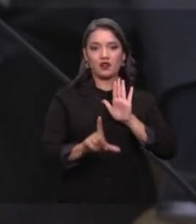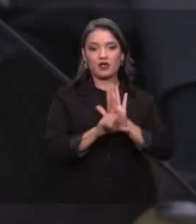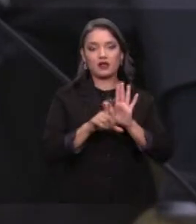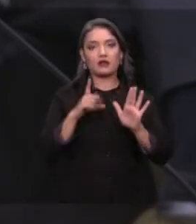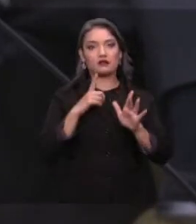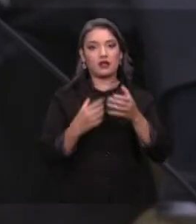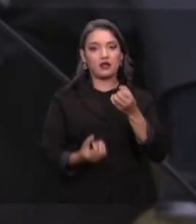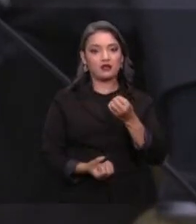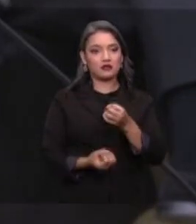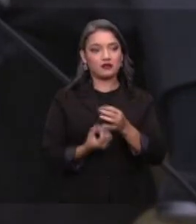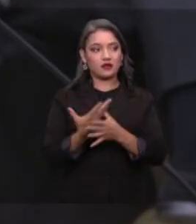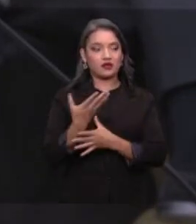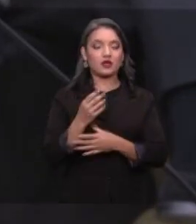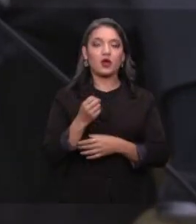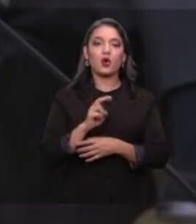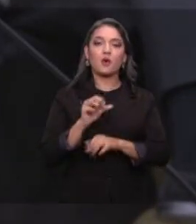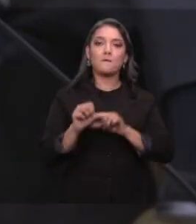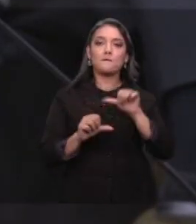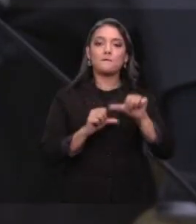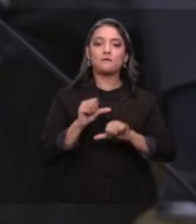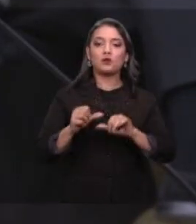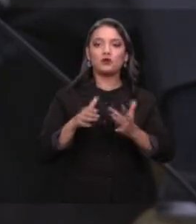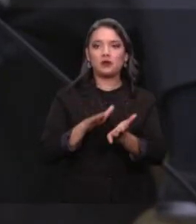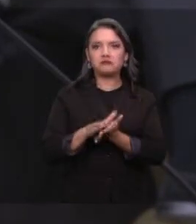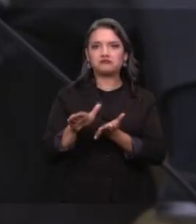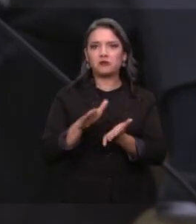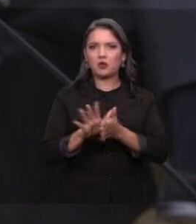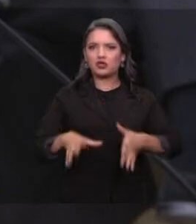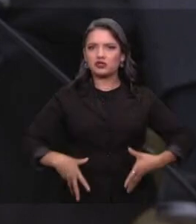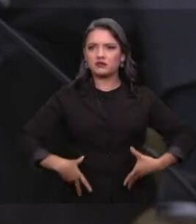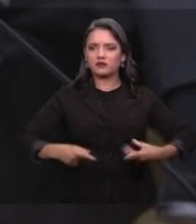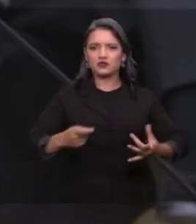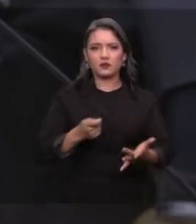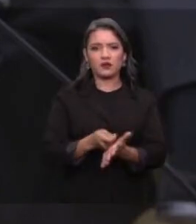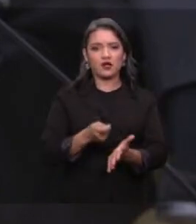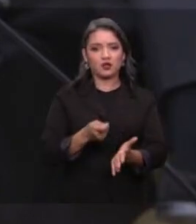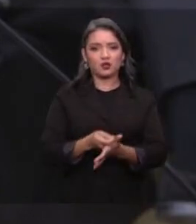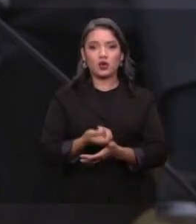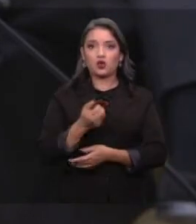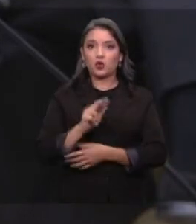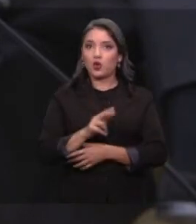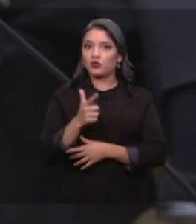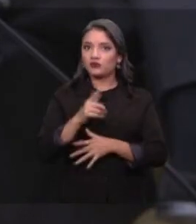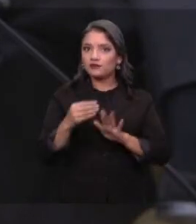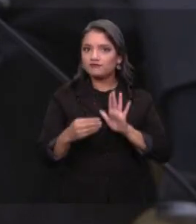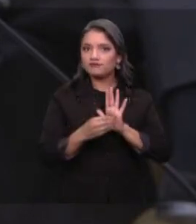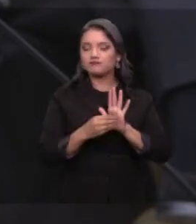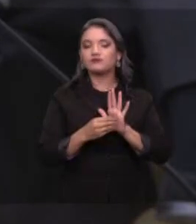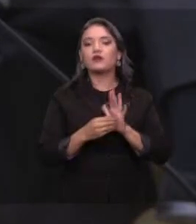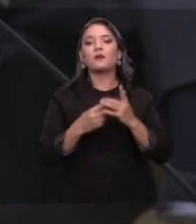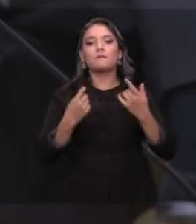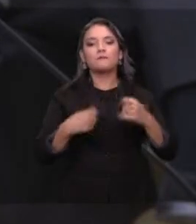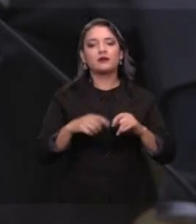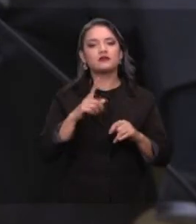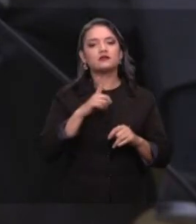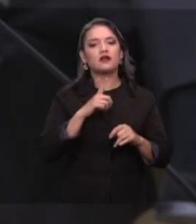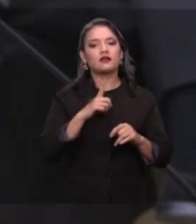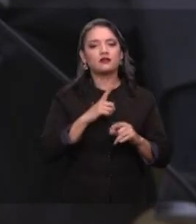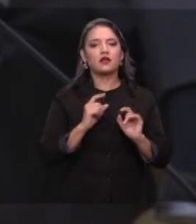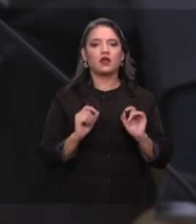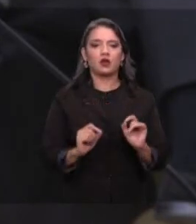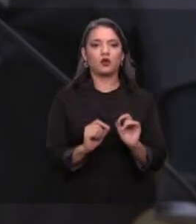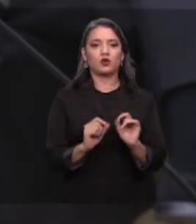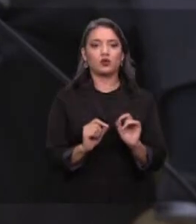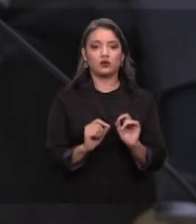ou altere despesa obrigatória ou renúncia de receita deverá ser acompanhada da estimativa do